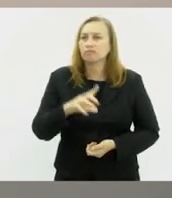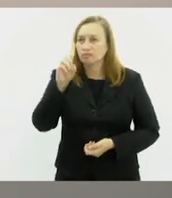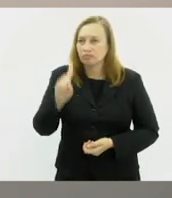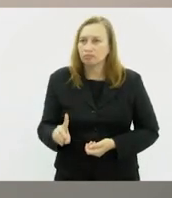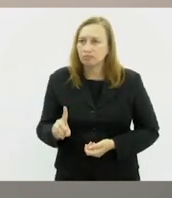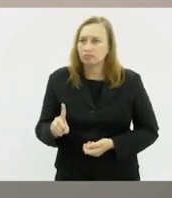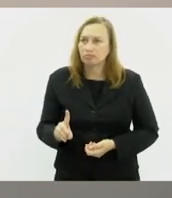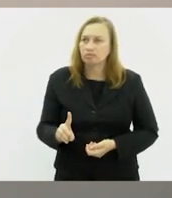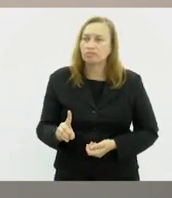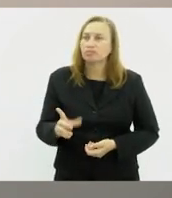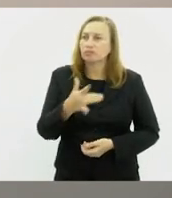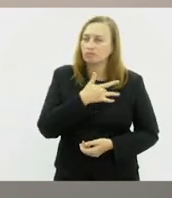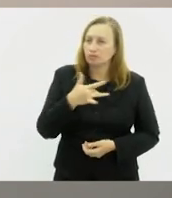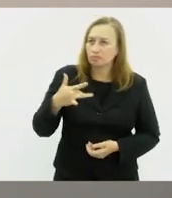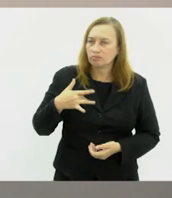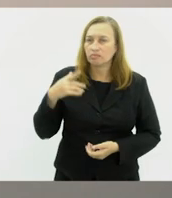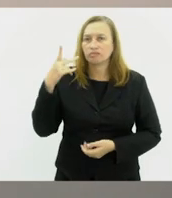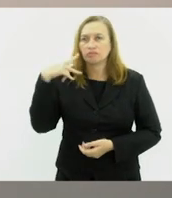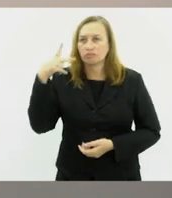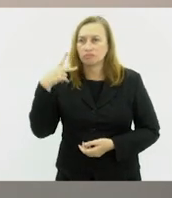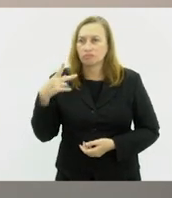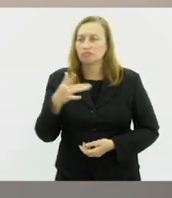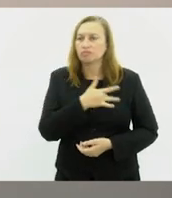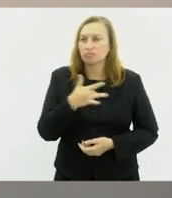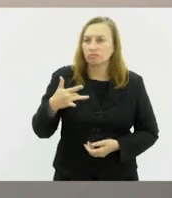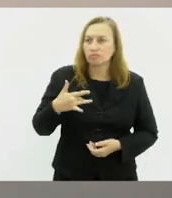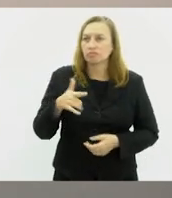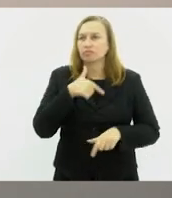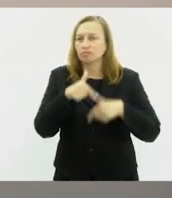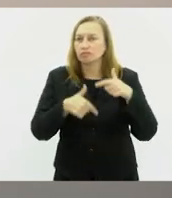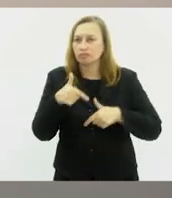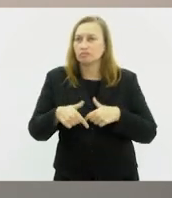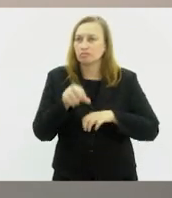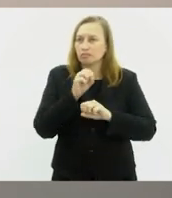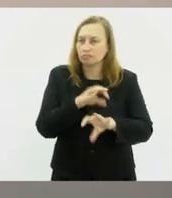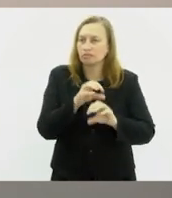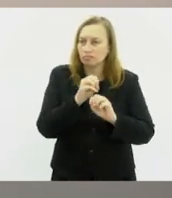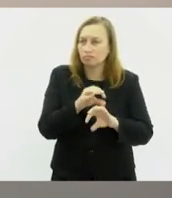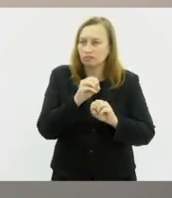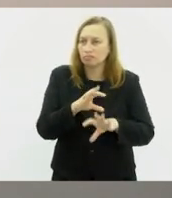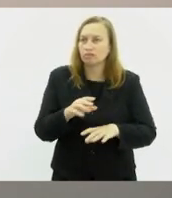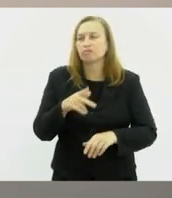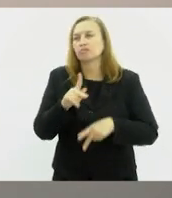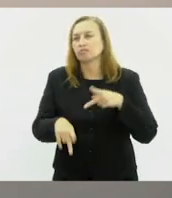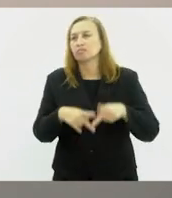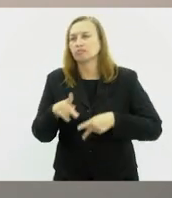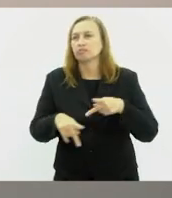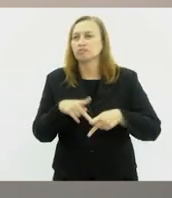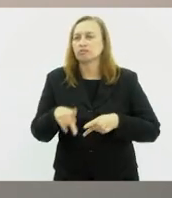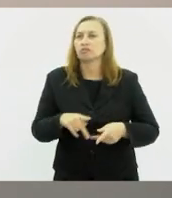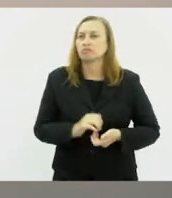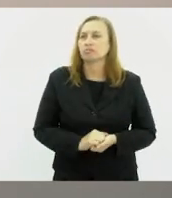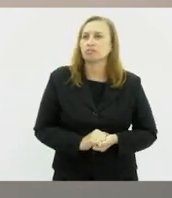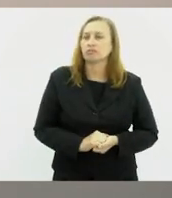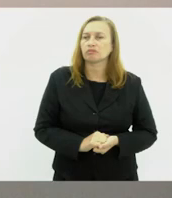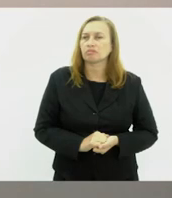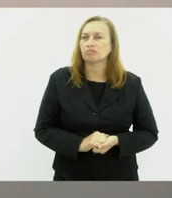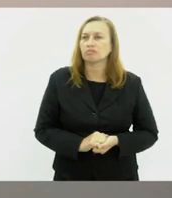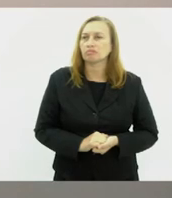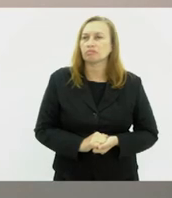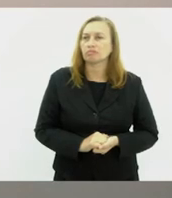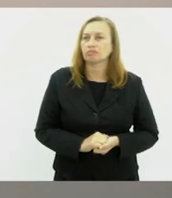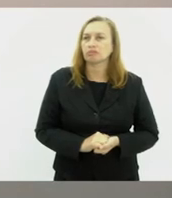políticas de saúde políticas de trabalho de educação para essa população né E essas